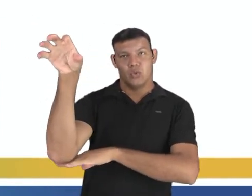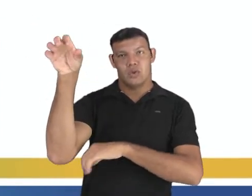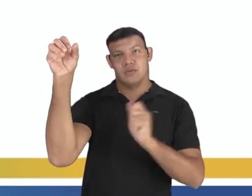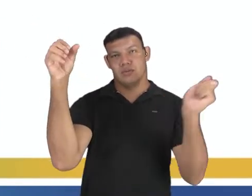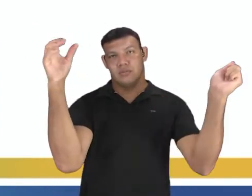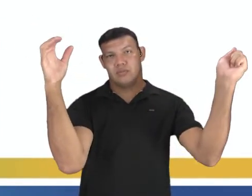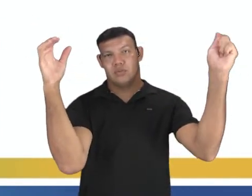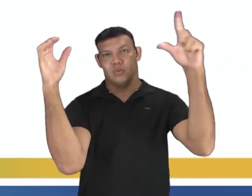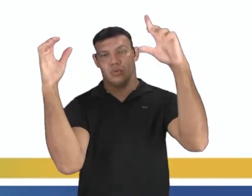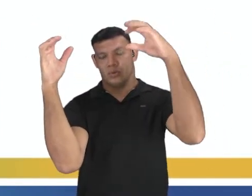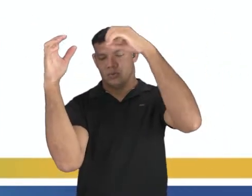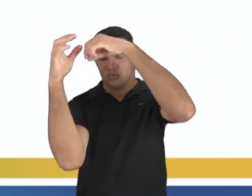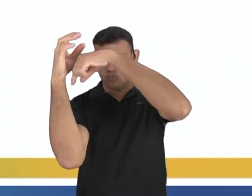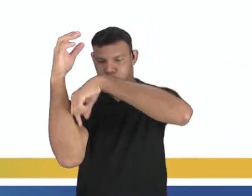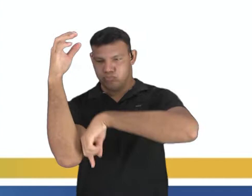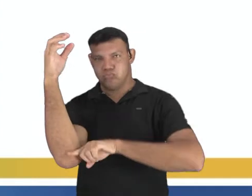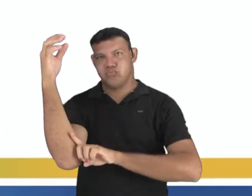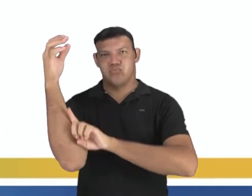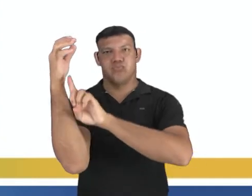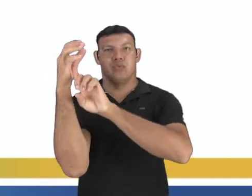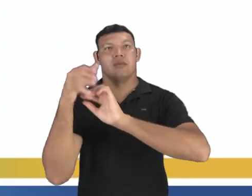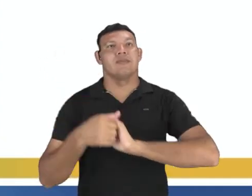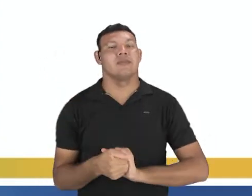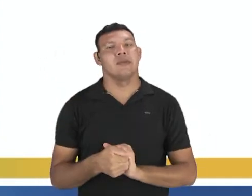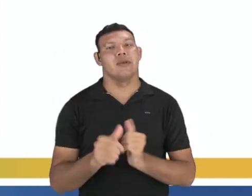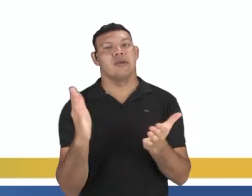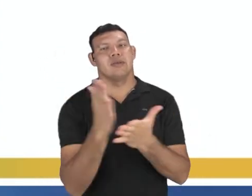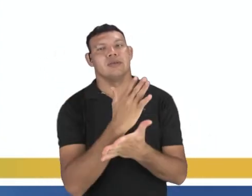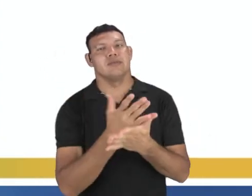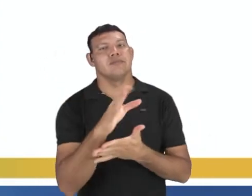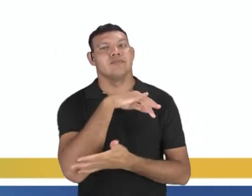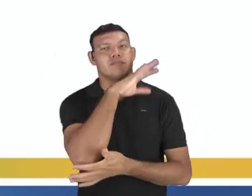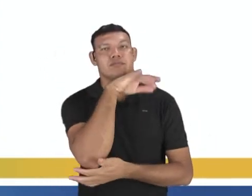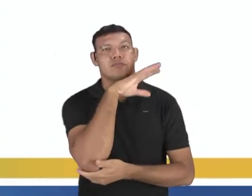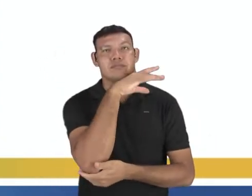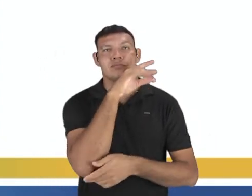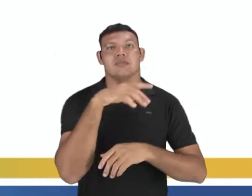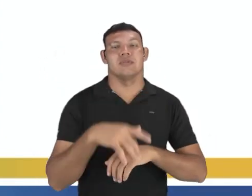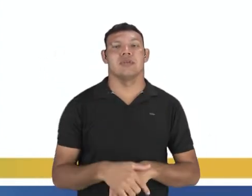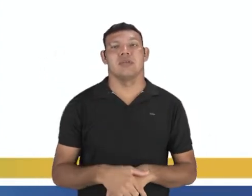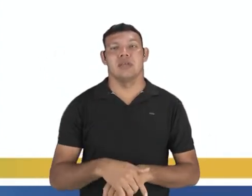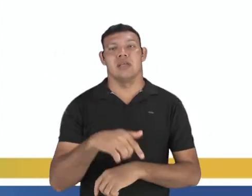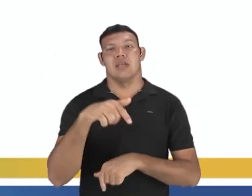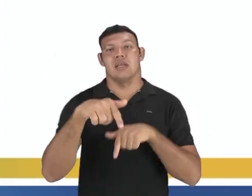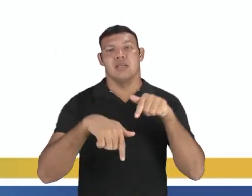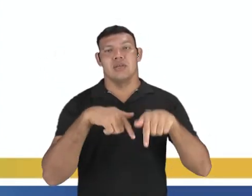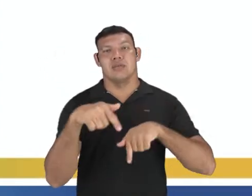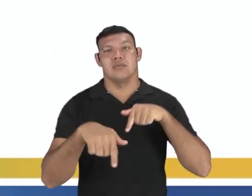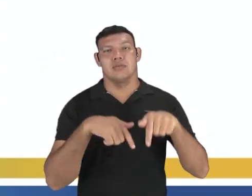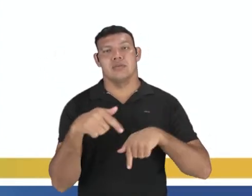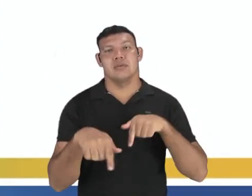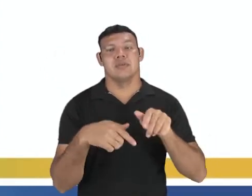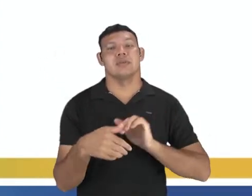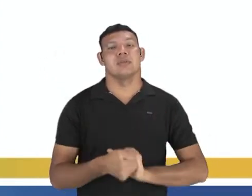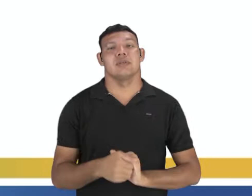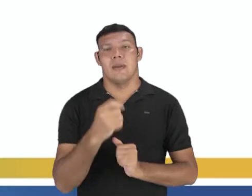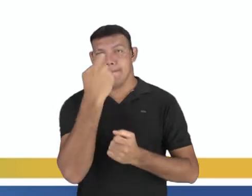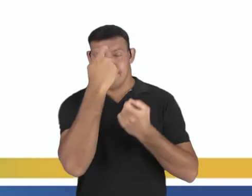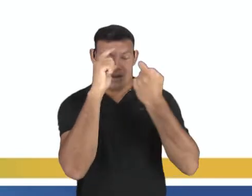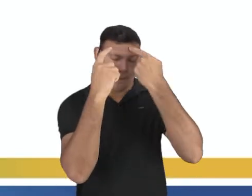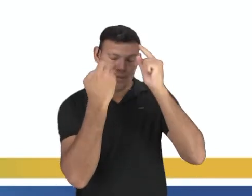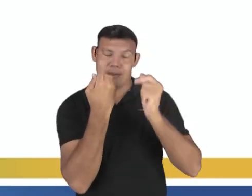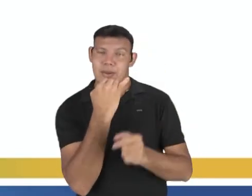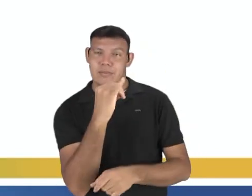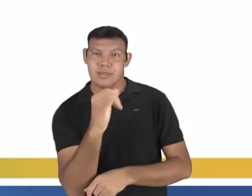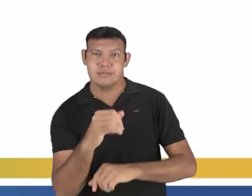fotossíntese e em alguns animais nós temos a quimiossíntese, tá, pessoal? Na fotossíntese existe o quê? A